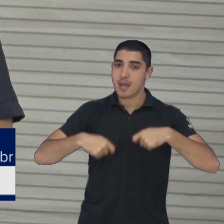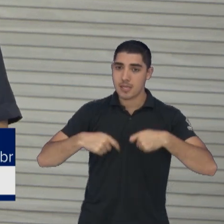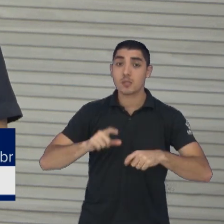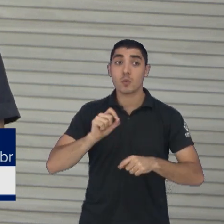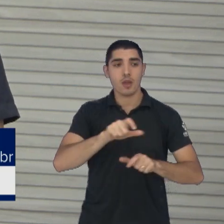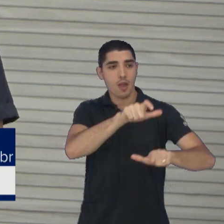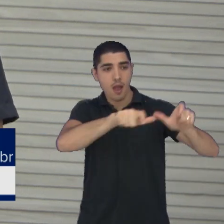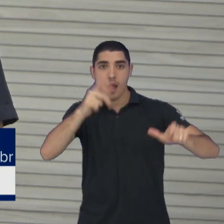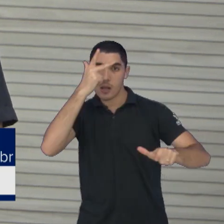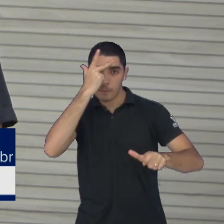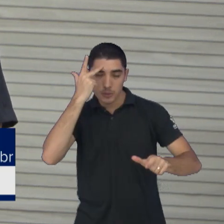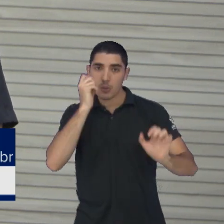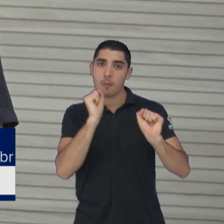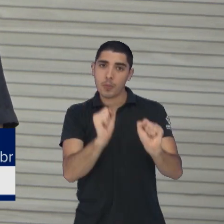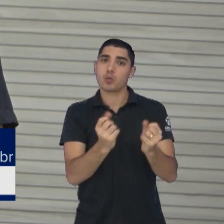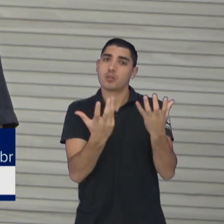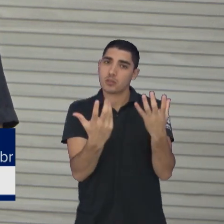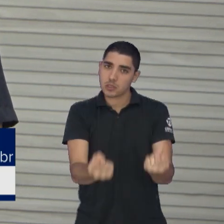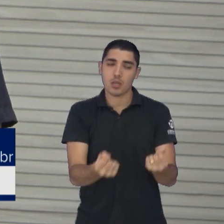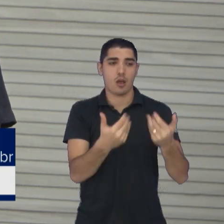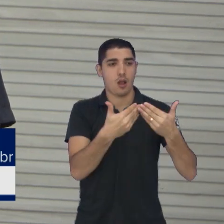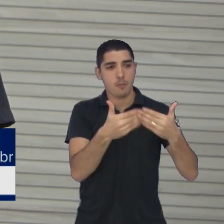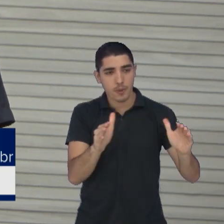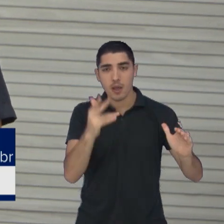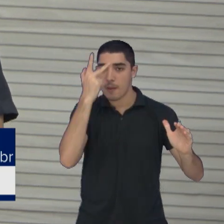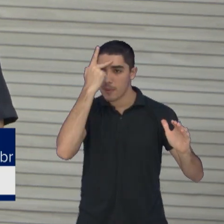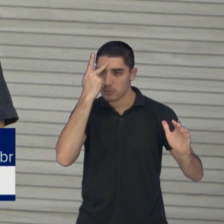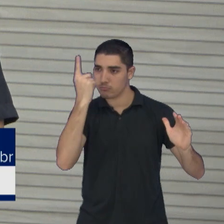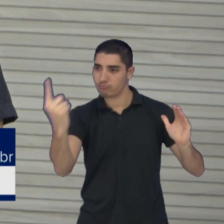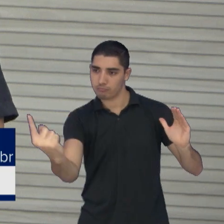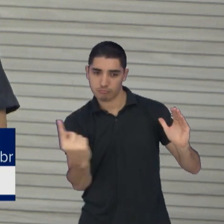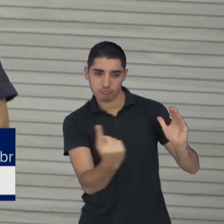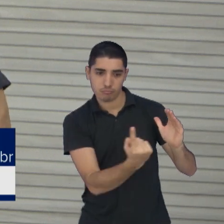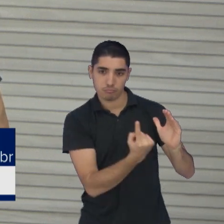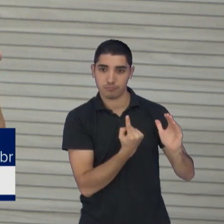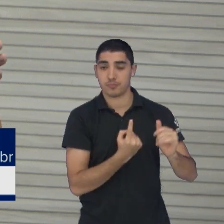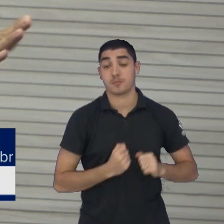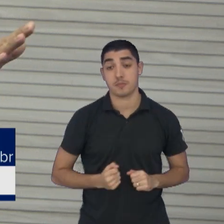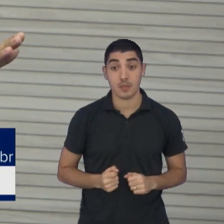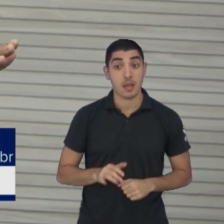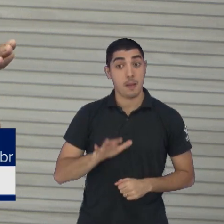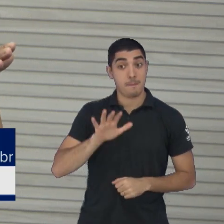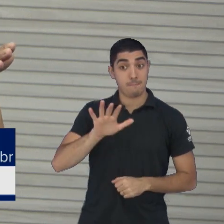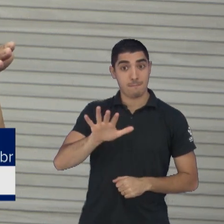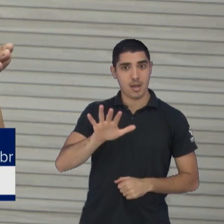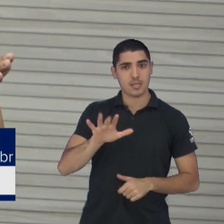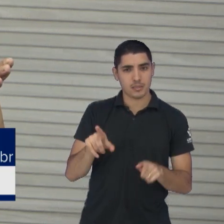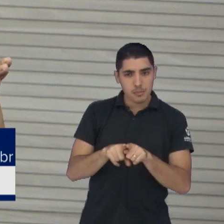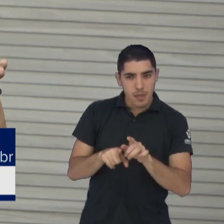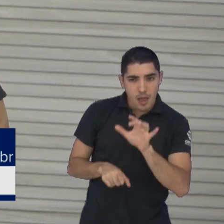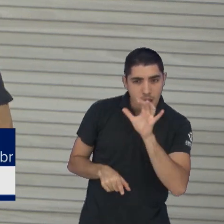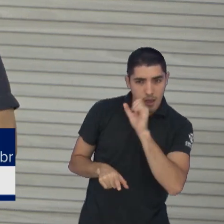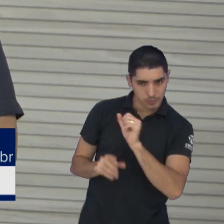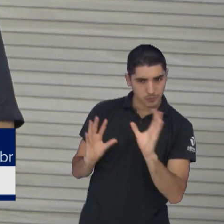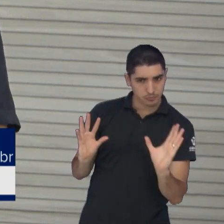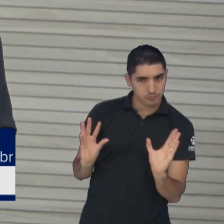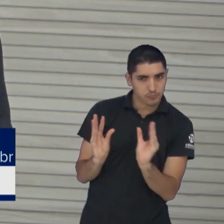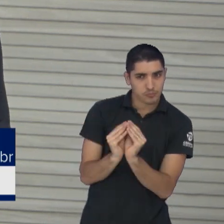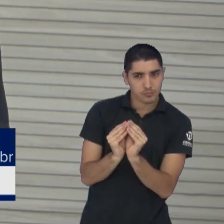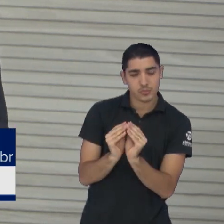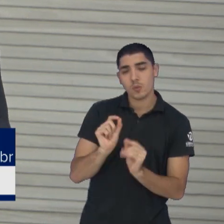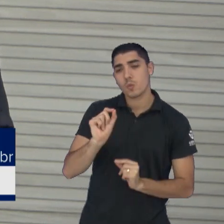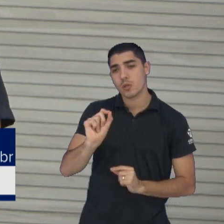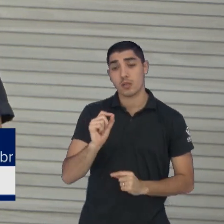as portas para que possamos combater a dengue. Mas também, para finalizar, senhor presidente, eu vi